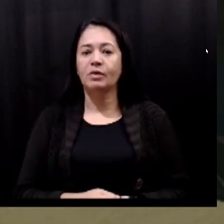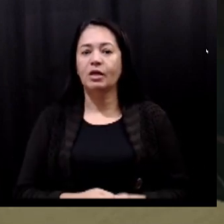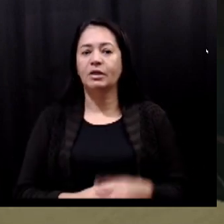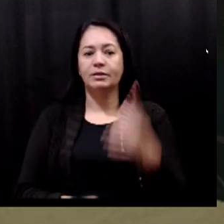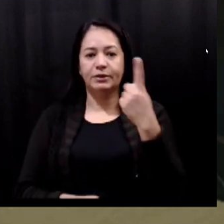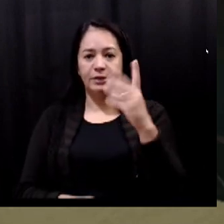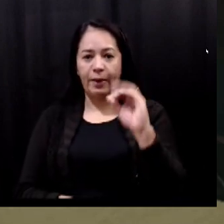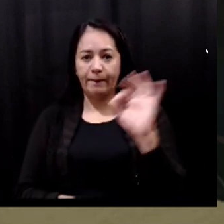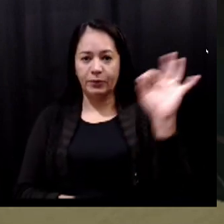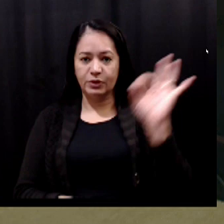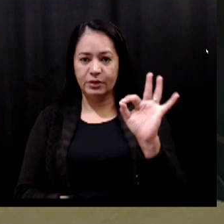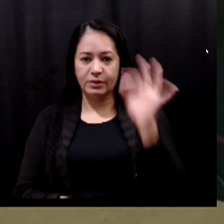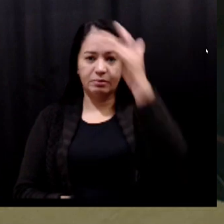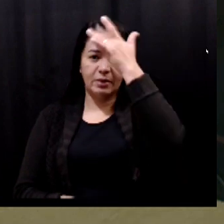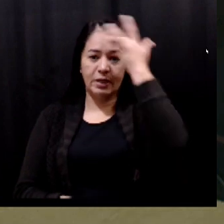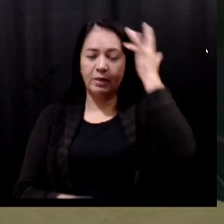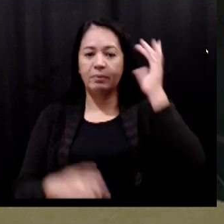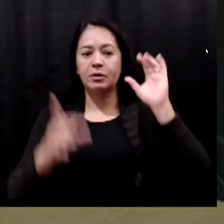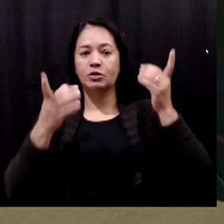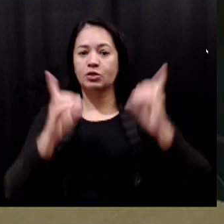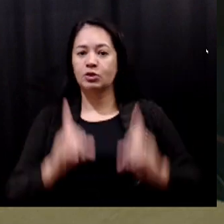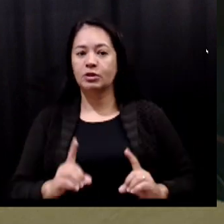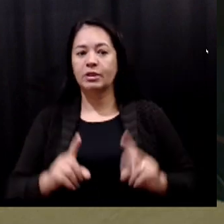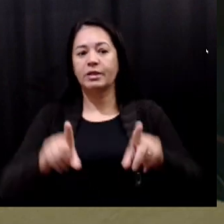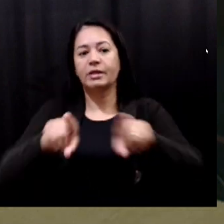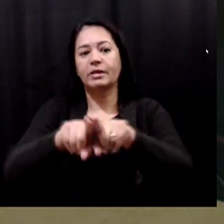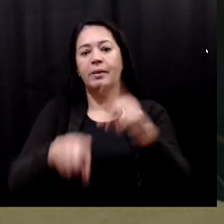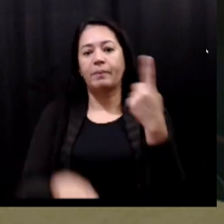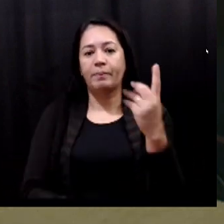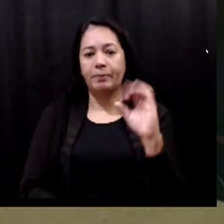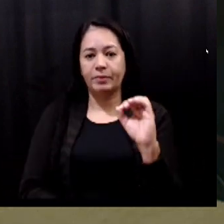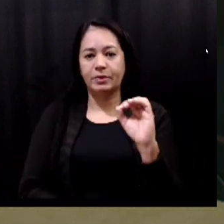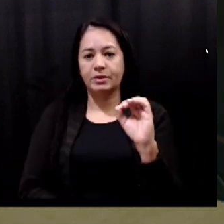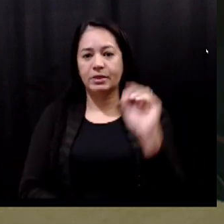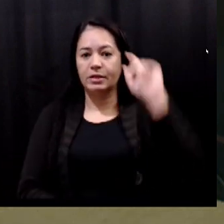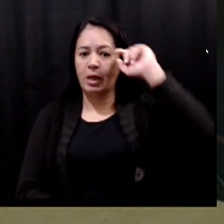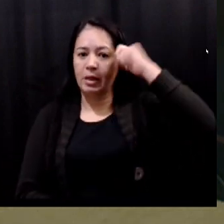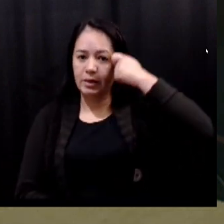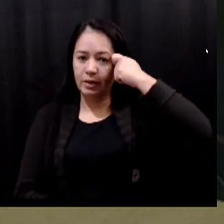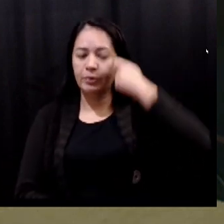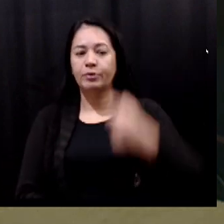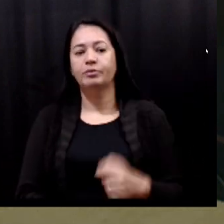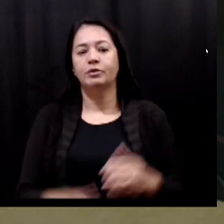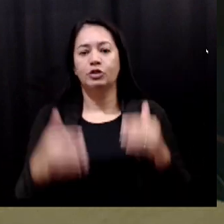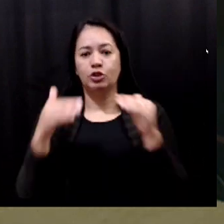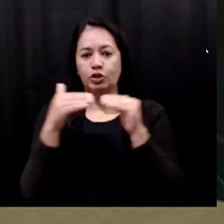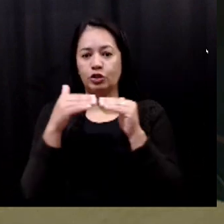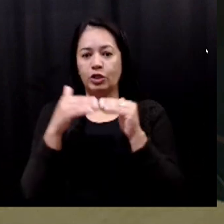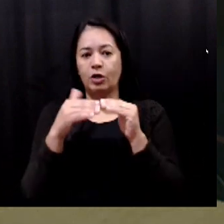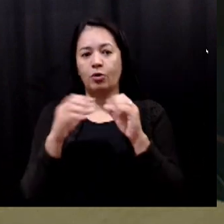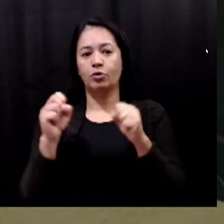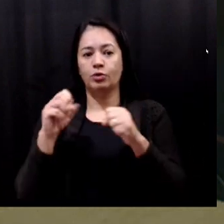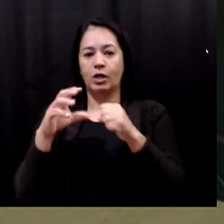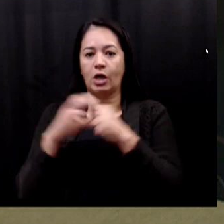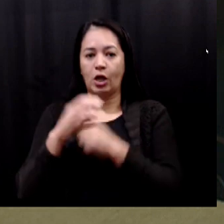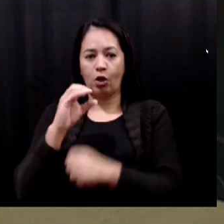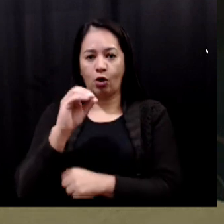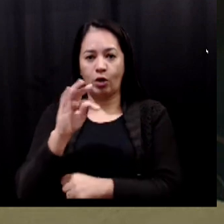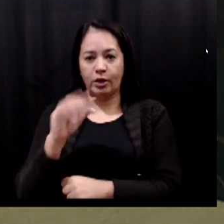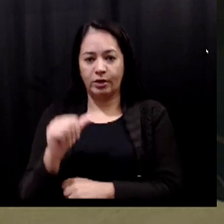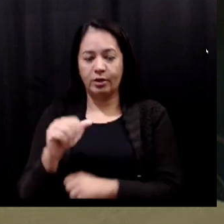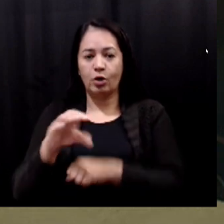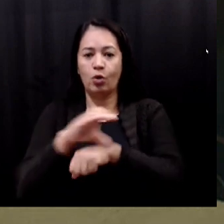com deficiência e 10% de vagas para afrodescendentes, conforme o sistema de cotas. Os cursos oferecidos pelo CEPROCAMP